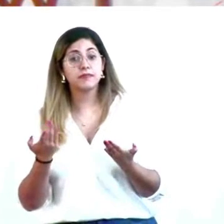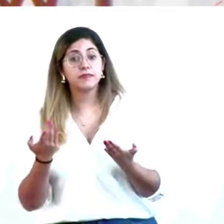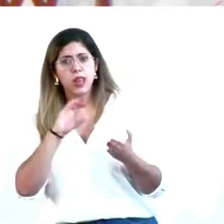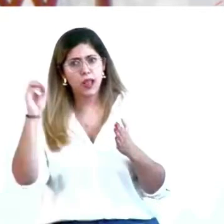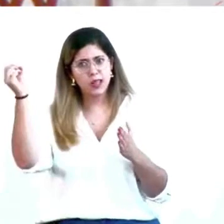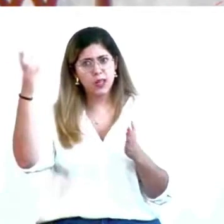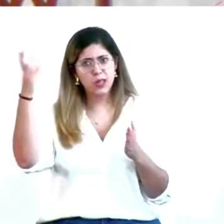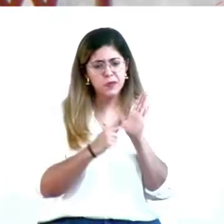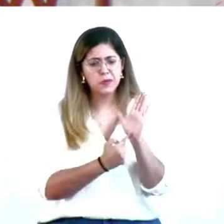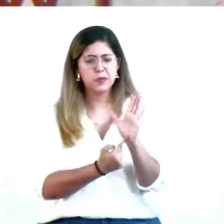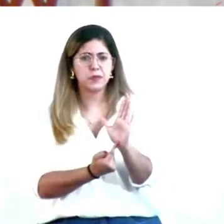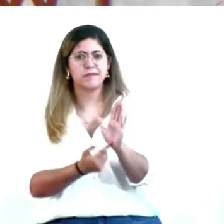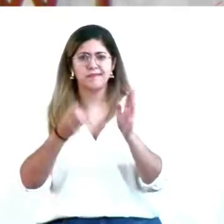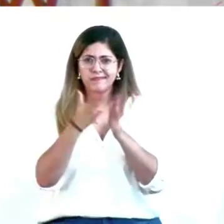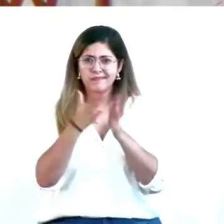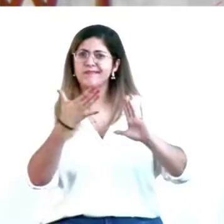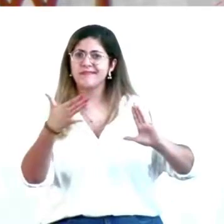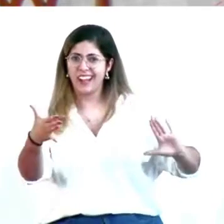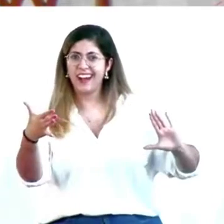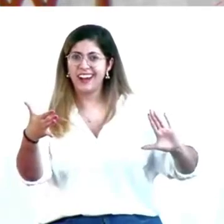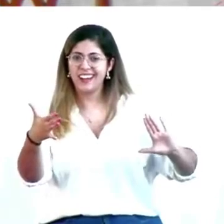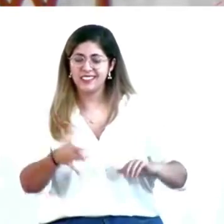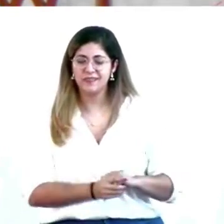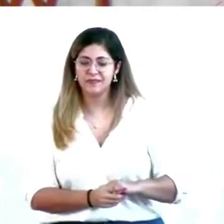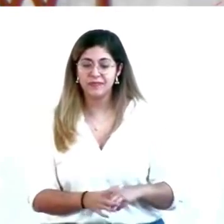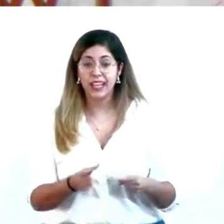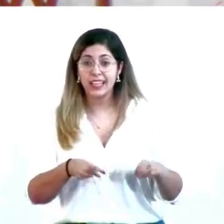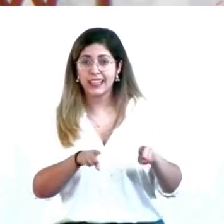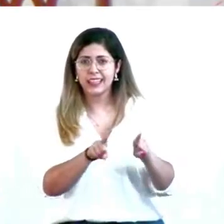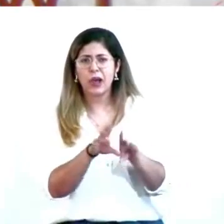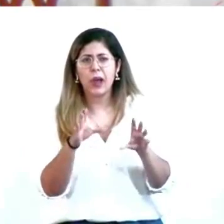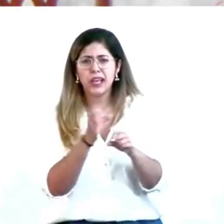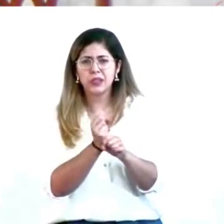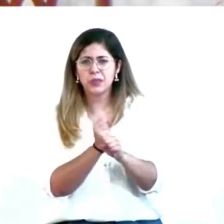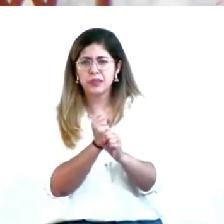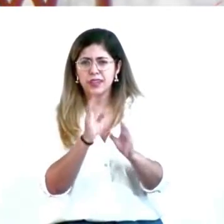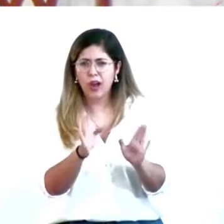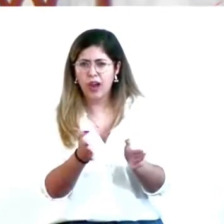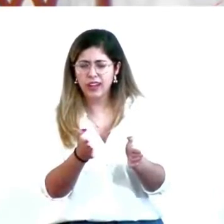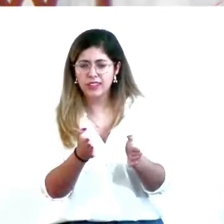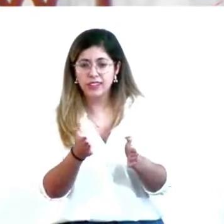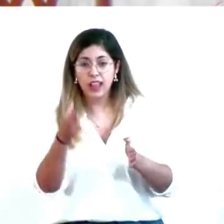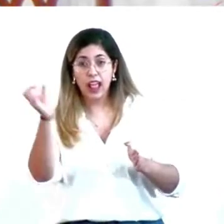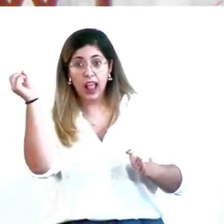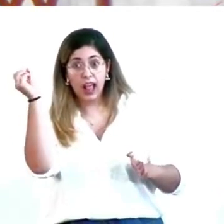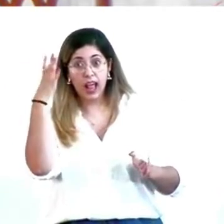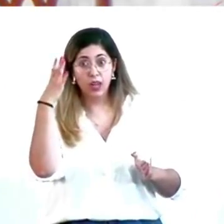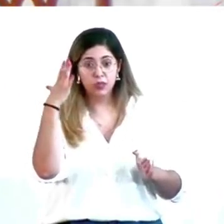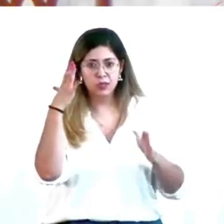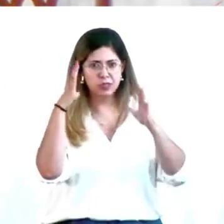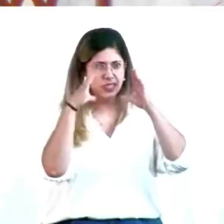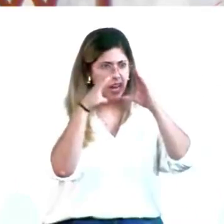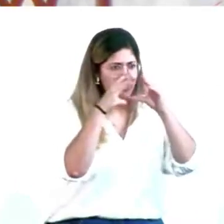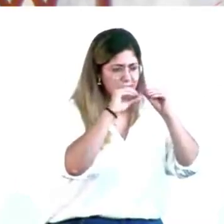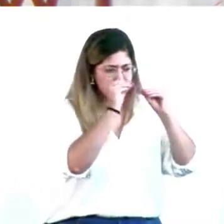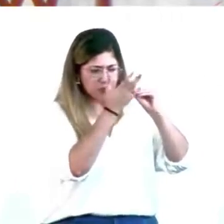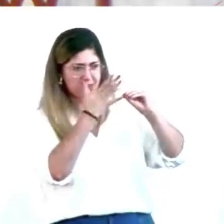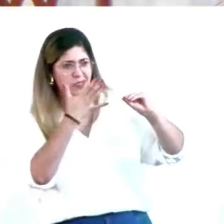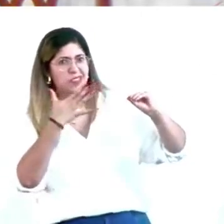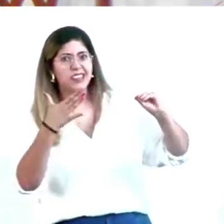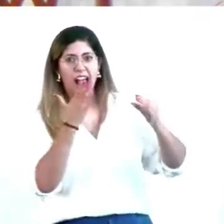iluminará. O que Paulo está dizendo aqui? Quando ele fala que a luz reprova trevas, e ele diz desperta ao tu que dormes, ele está